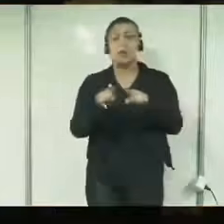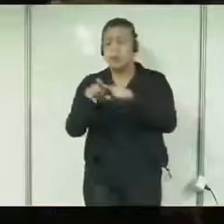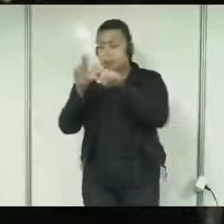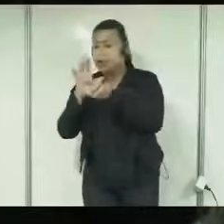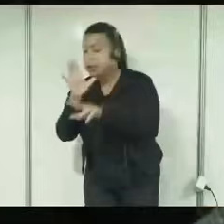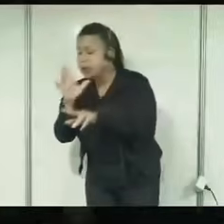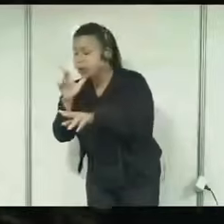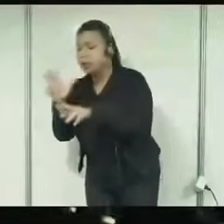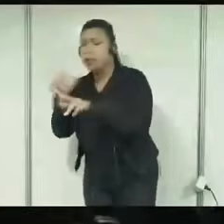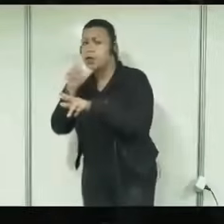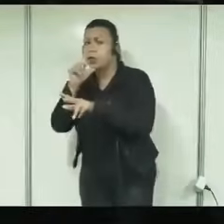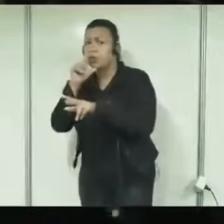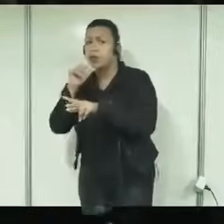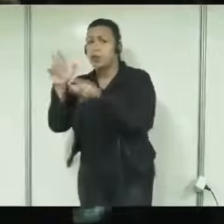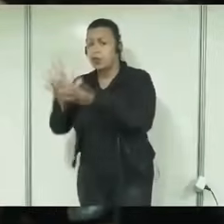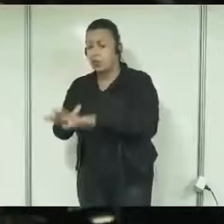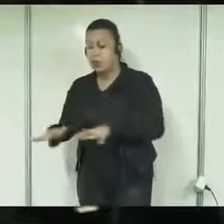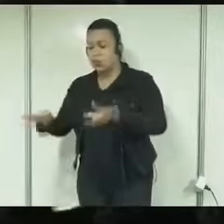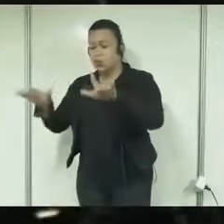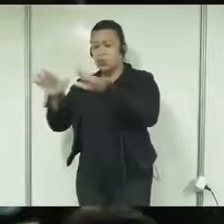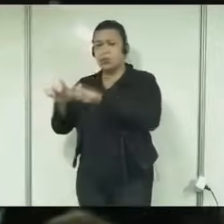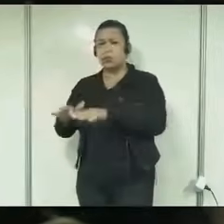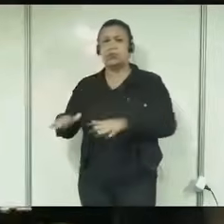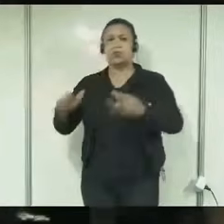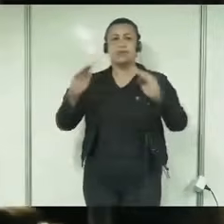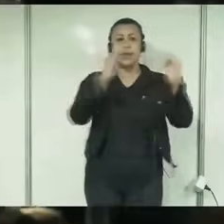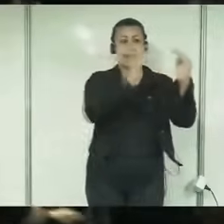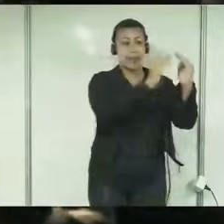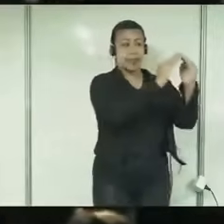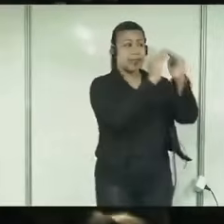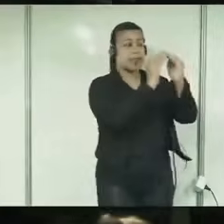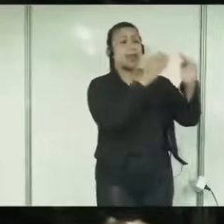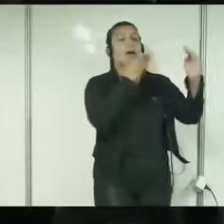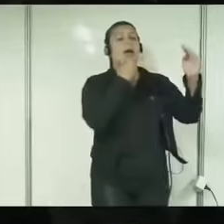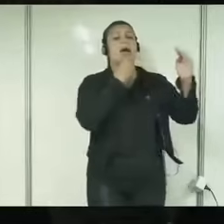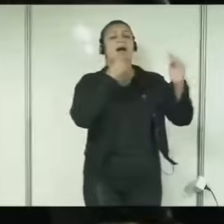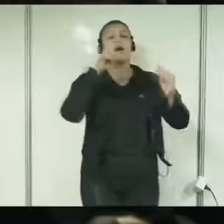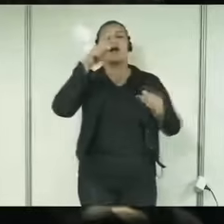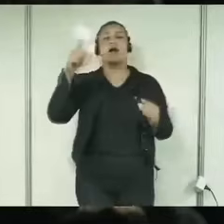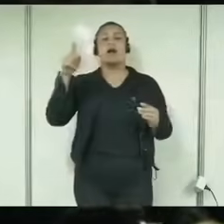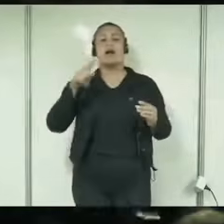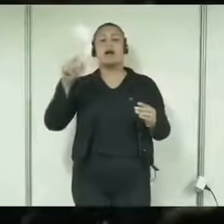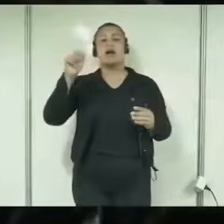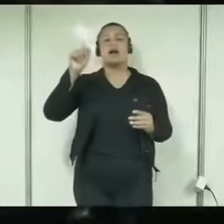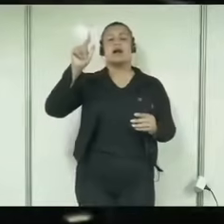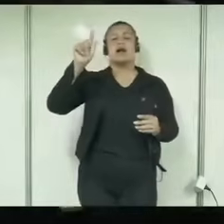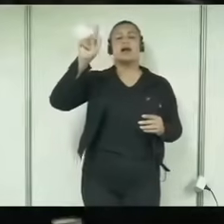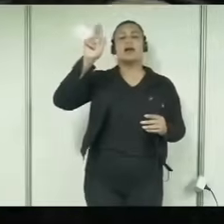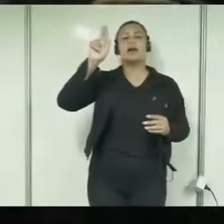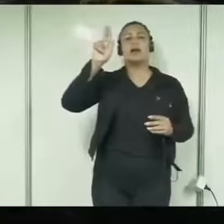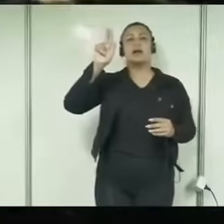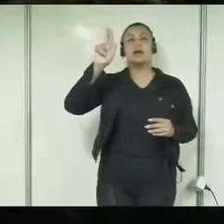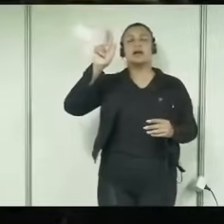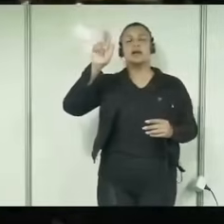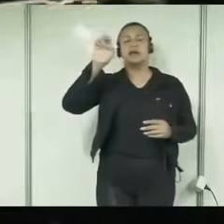naquele rio, em casa de Zaqueu, naquela estrada,